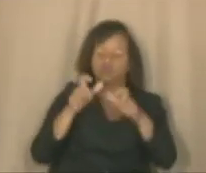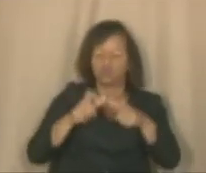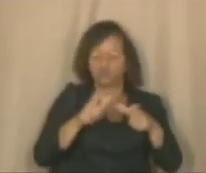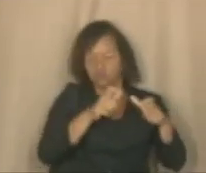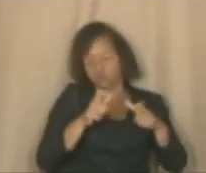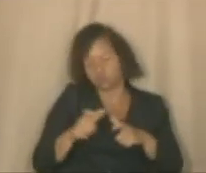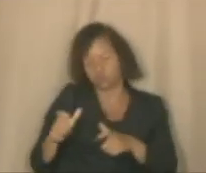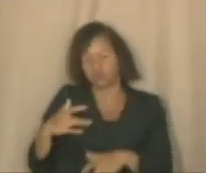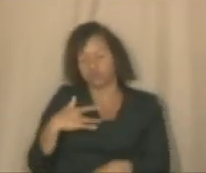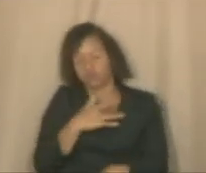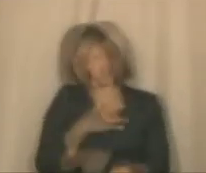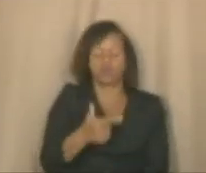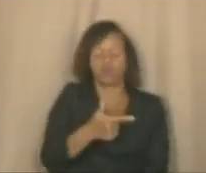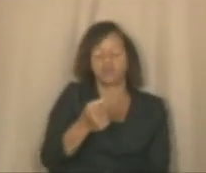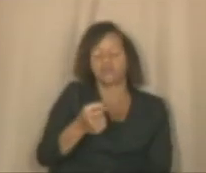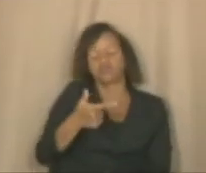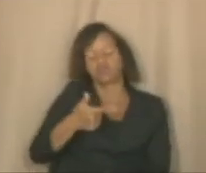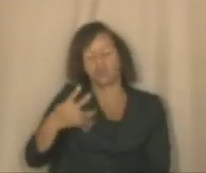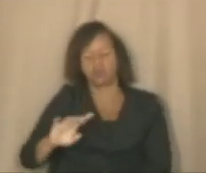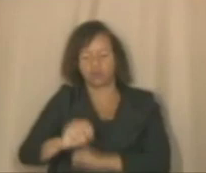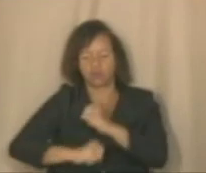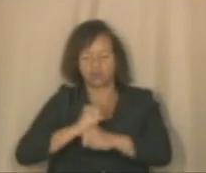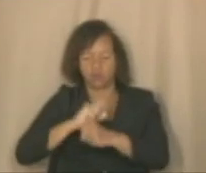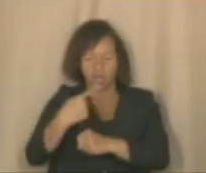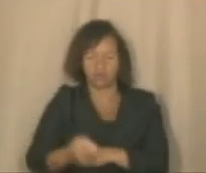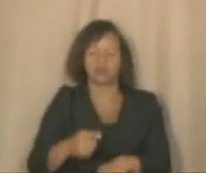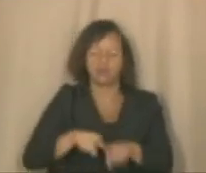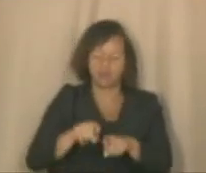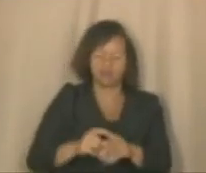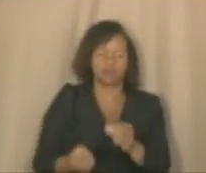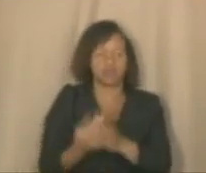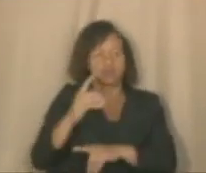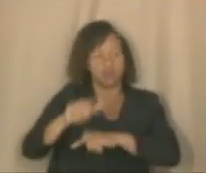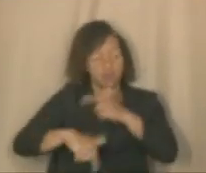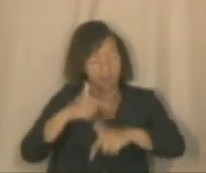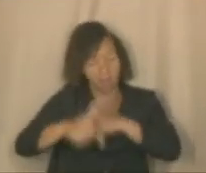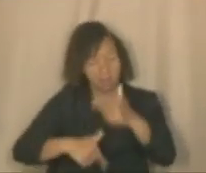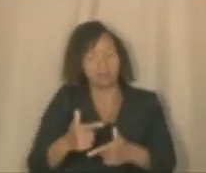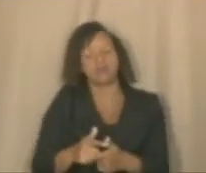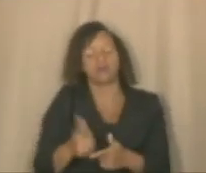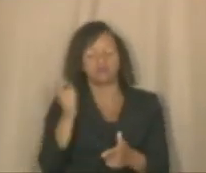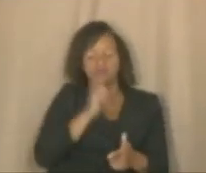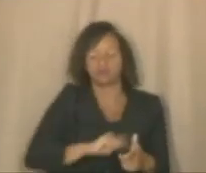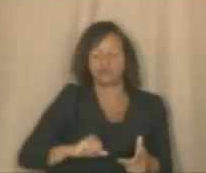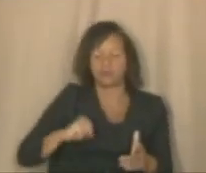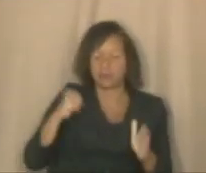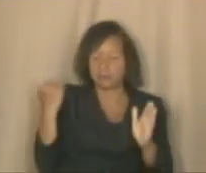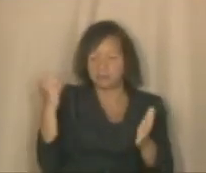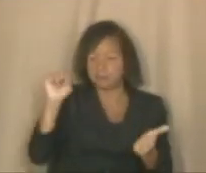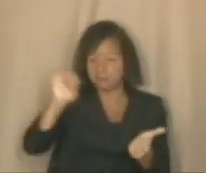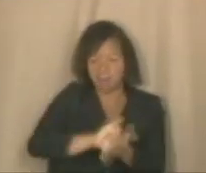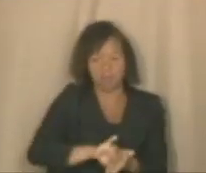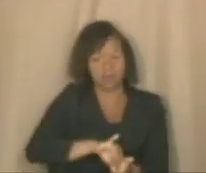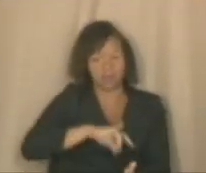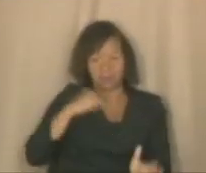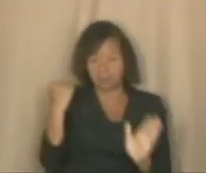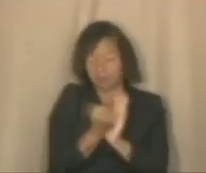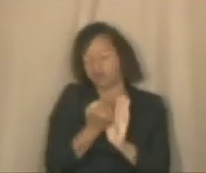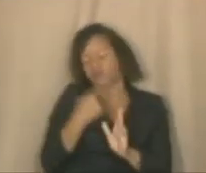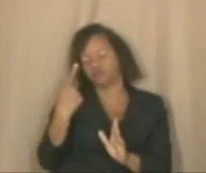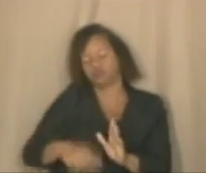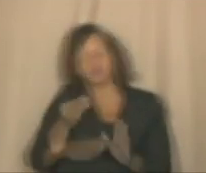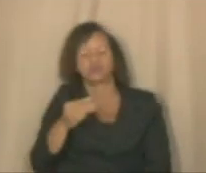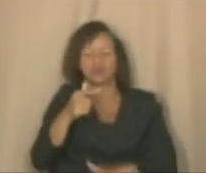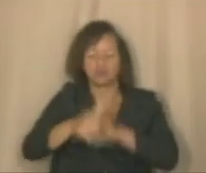e implantação da saúde digital. Já em relação à geração de emprego, queremos continuar alcançando a marca da capital que mais gera empregos com